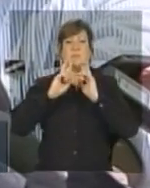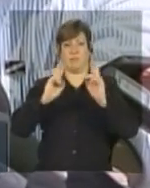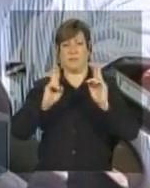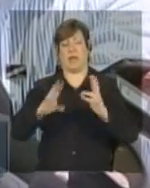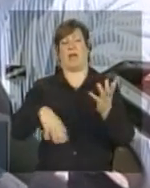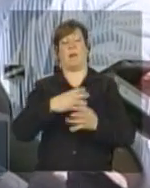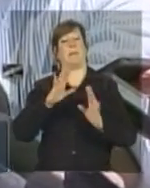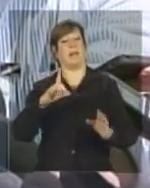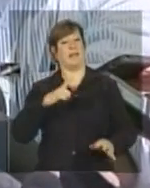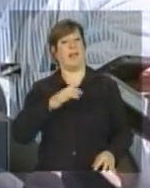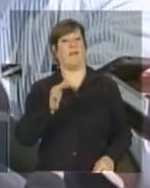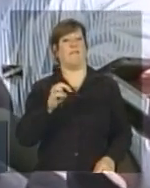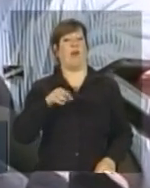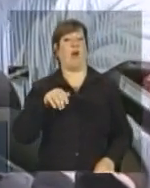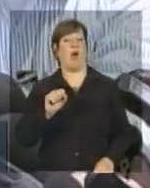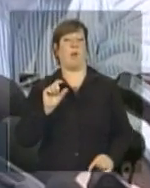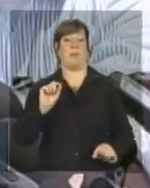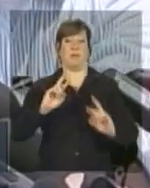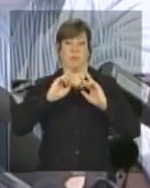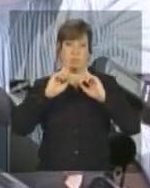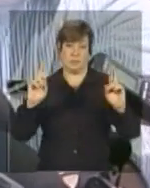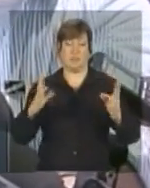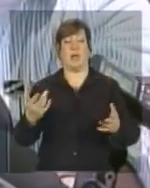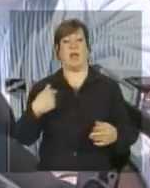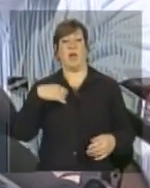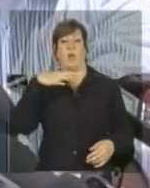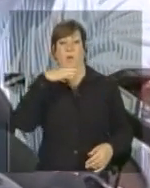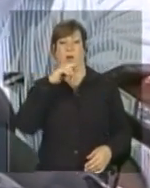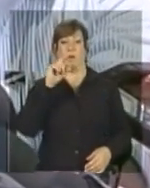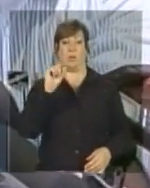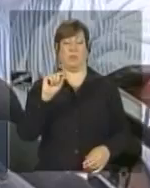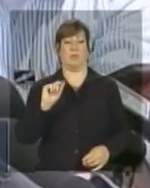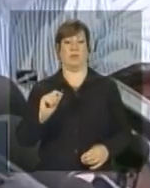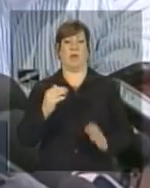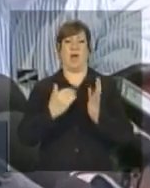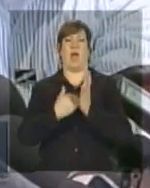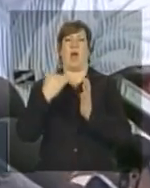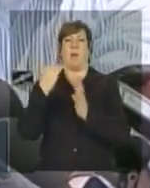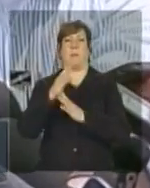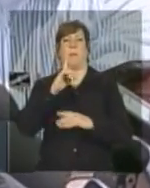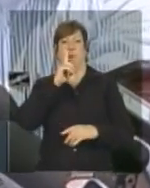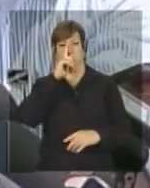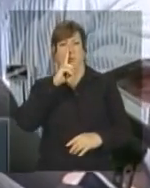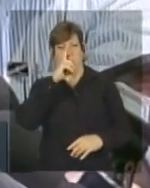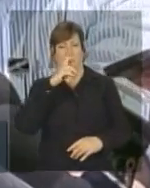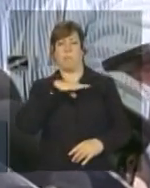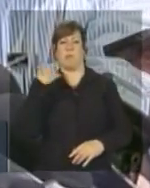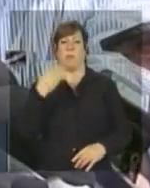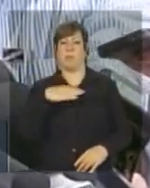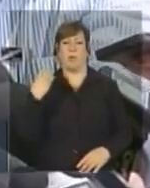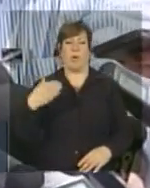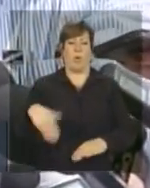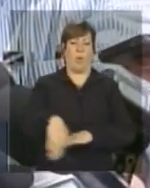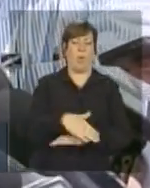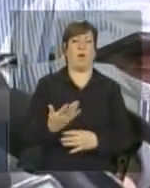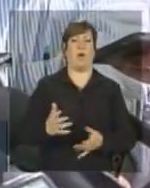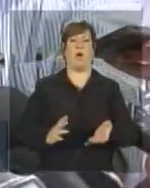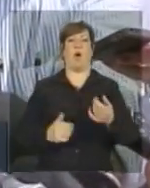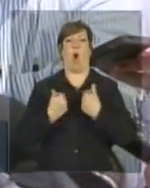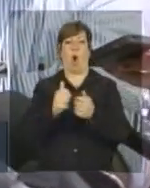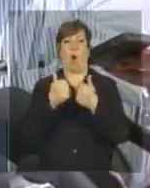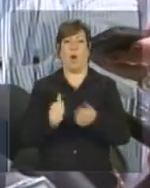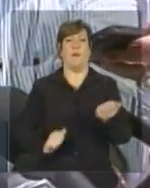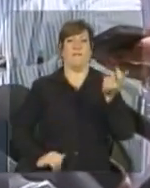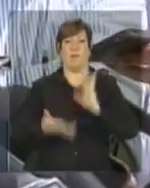formas de reivindicar, né? Eu não considero que aumento de homicídio na rua, queima de ônibus,